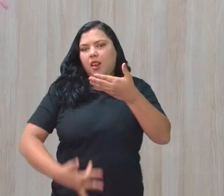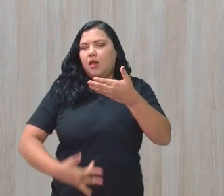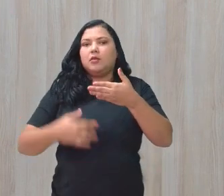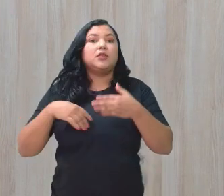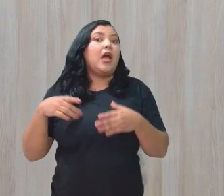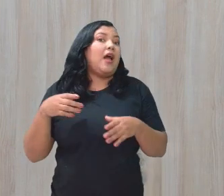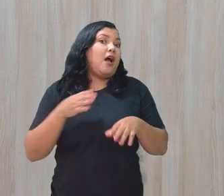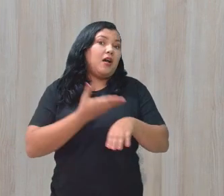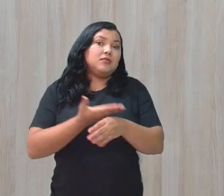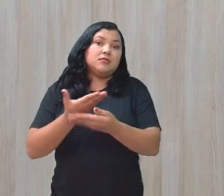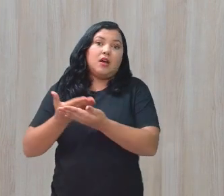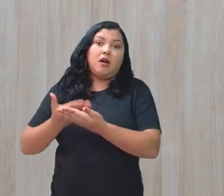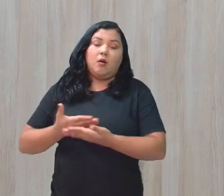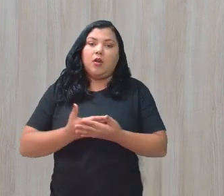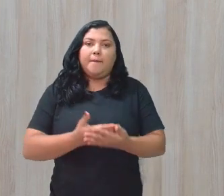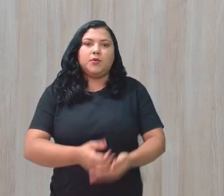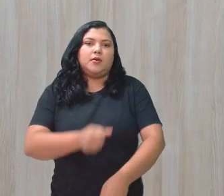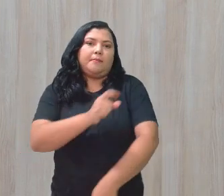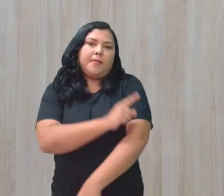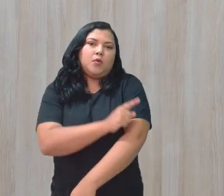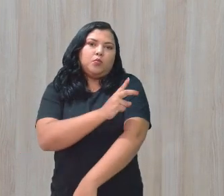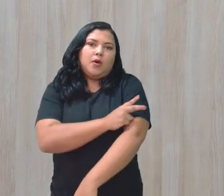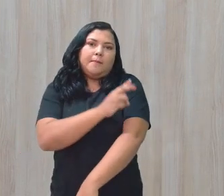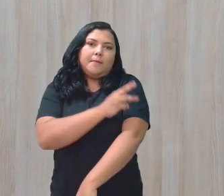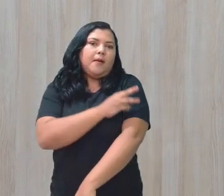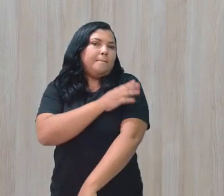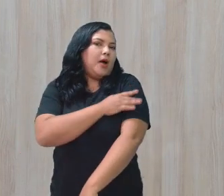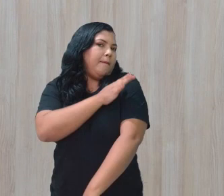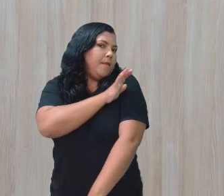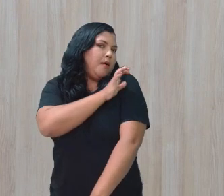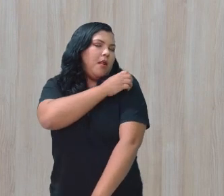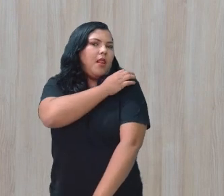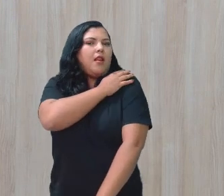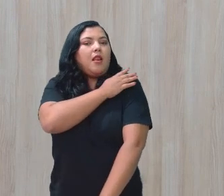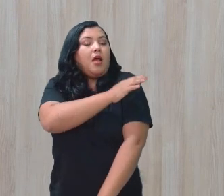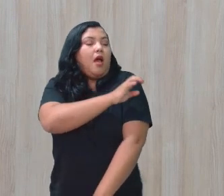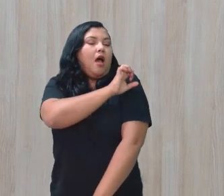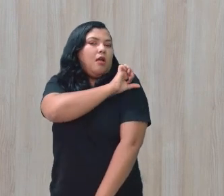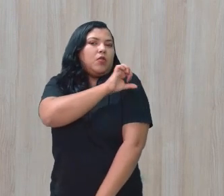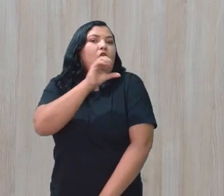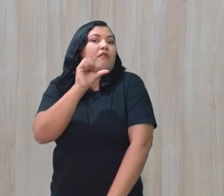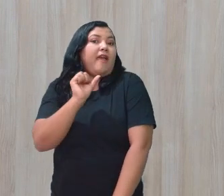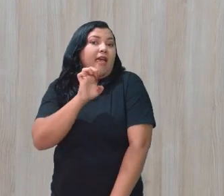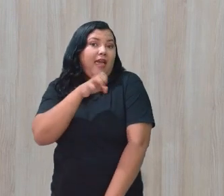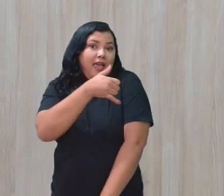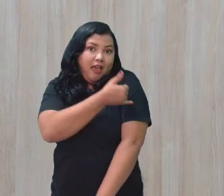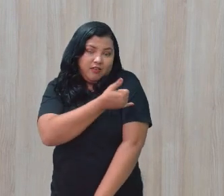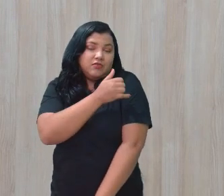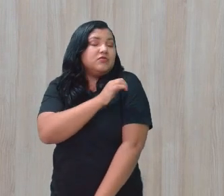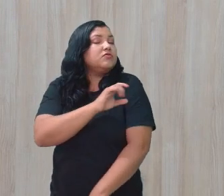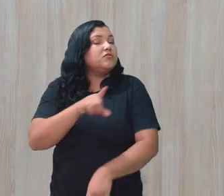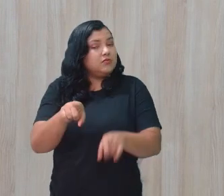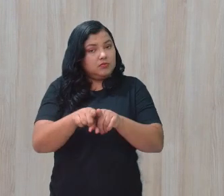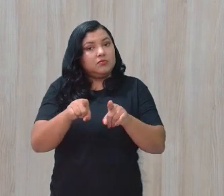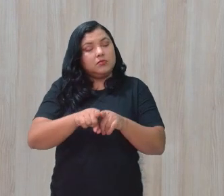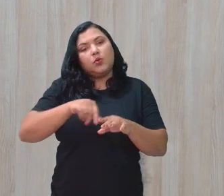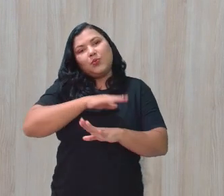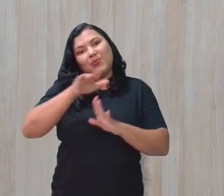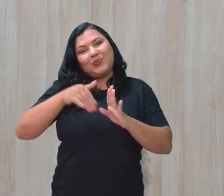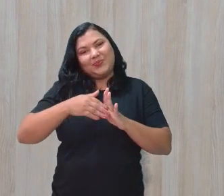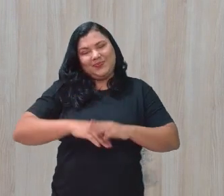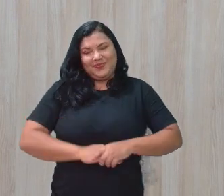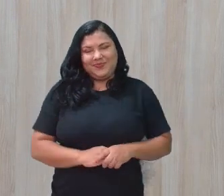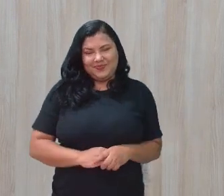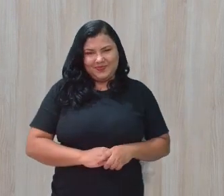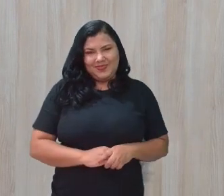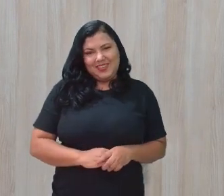ano. Tanto educação para jovens e adultos, anos iniciais, anos finais, educação infantil, certo? Então qualquer coisa